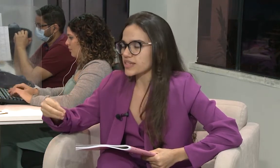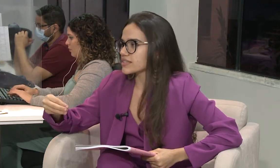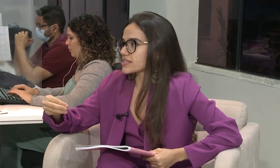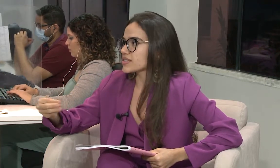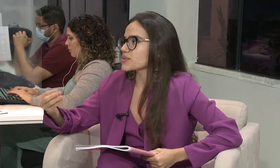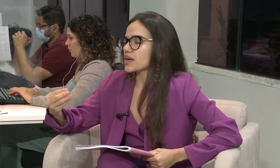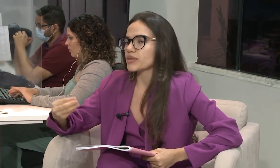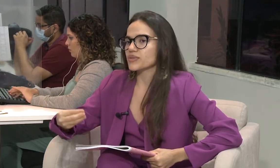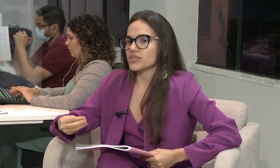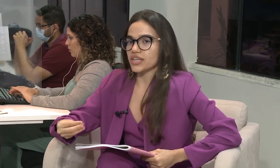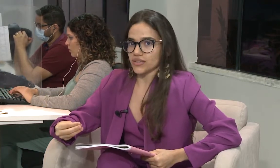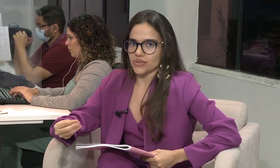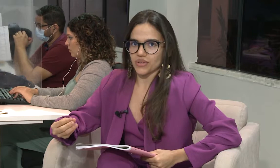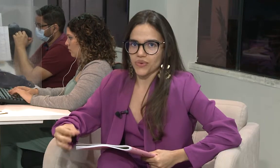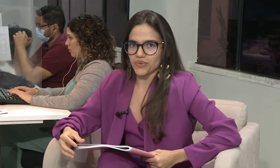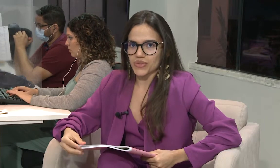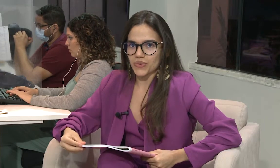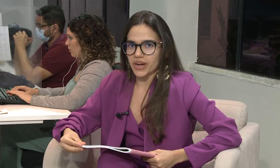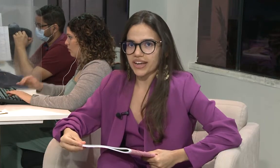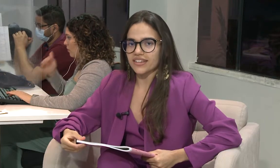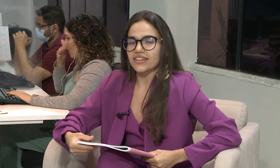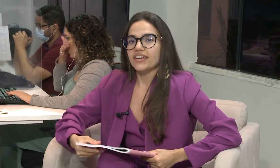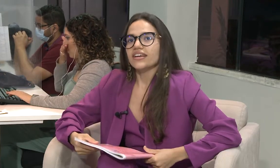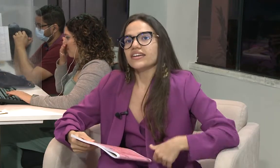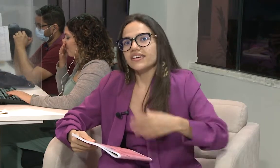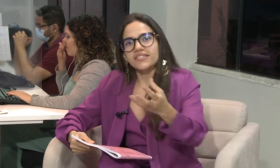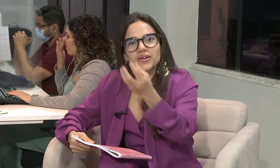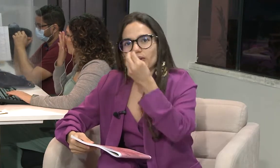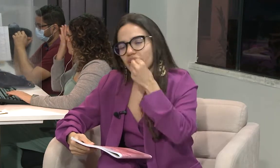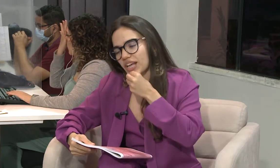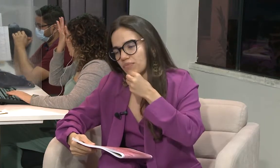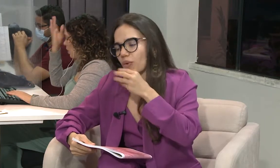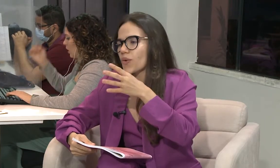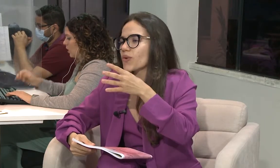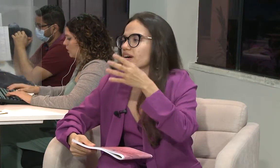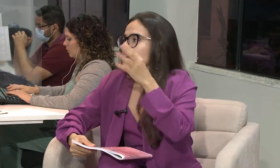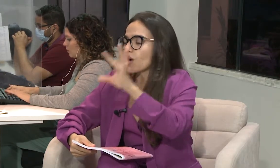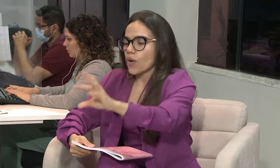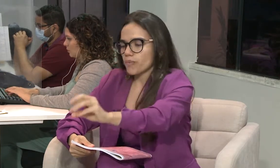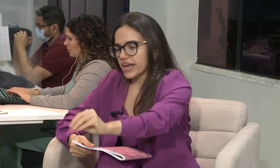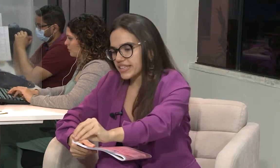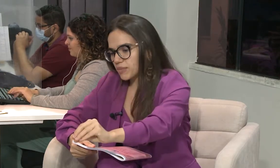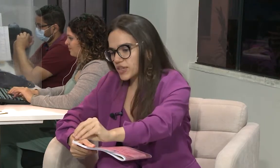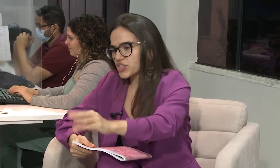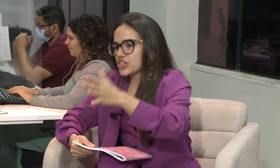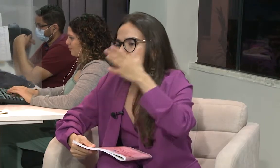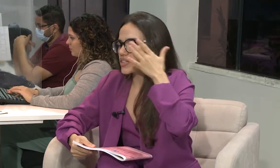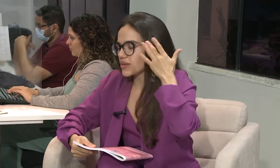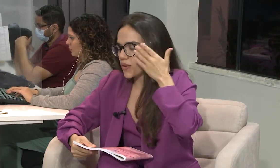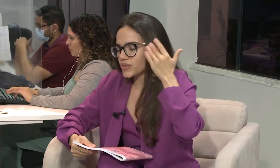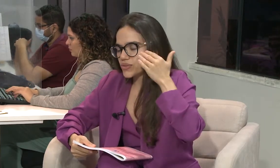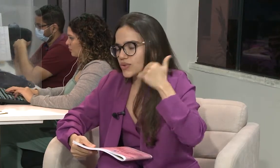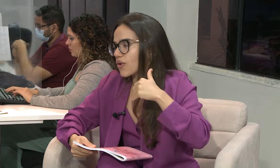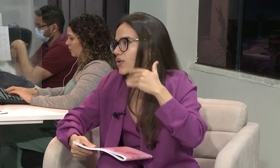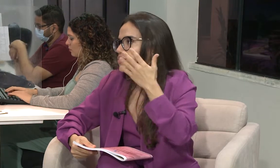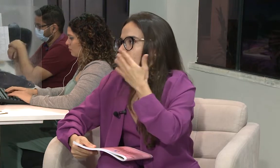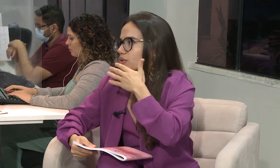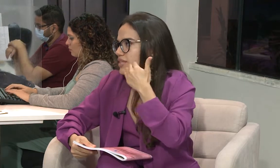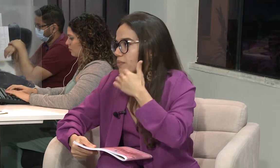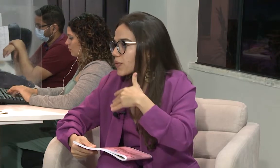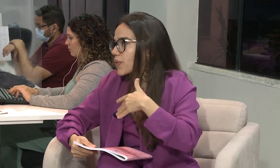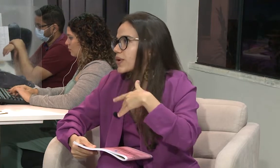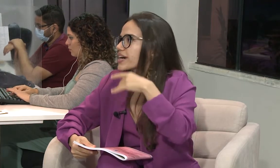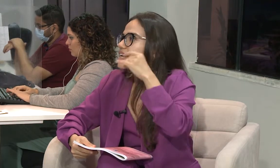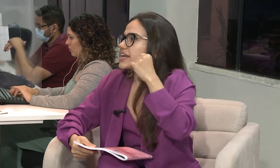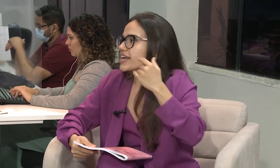as plantas e não sabendo os riscos envolvidos com ela e coloca na boca, ou pega na plantinha, coça os olhos,